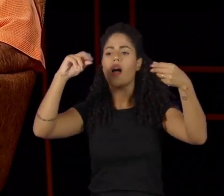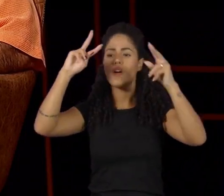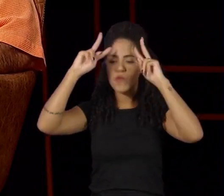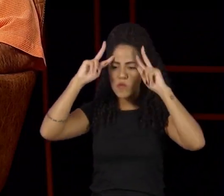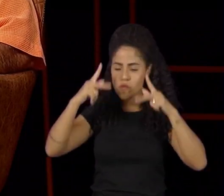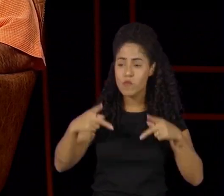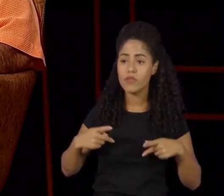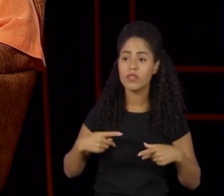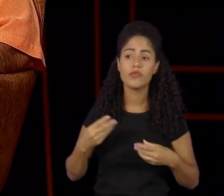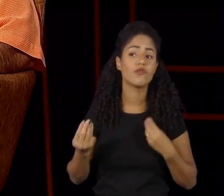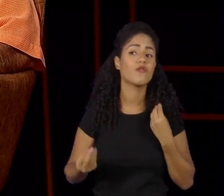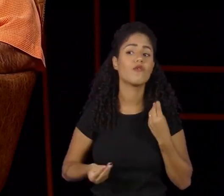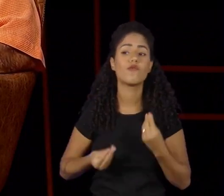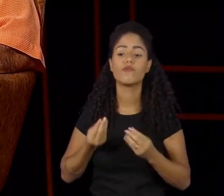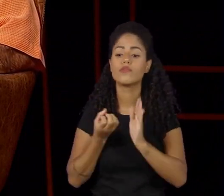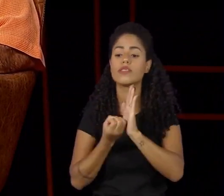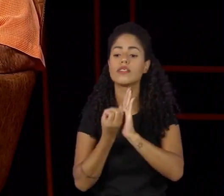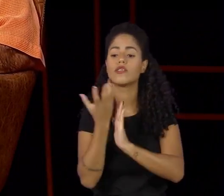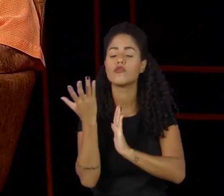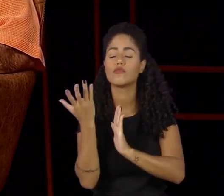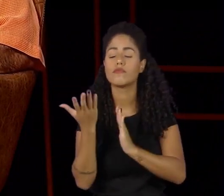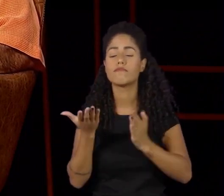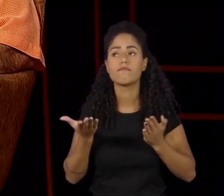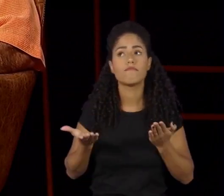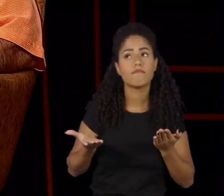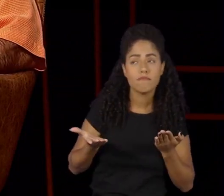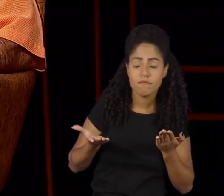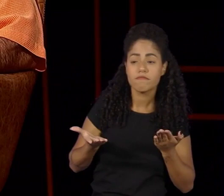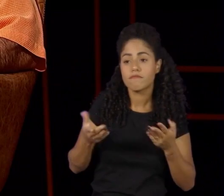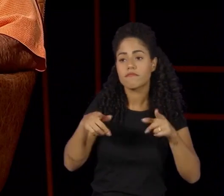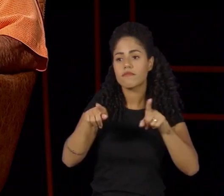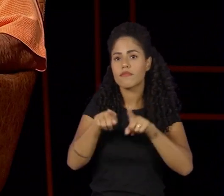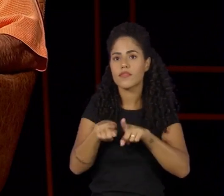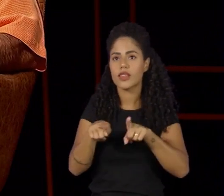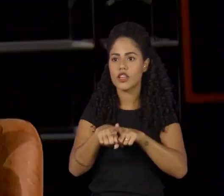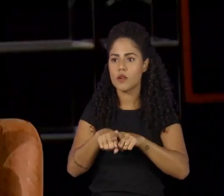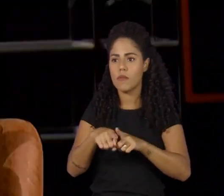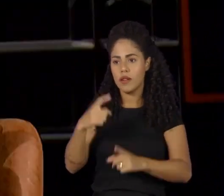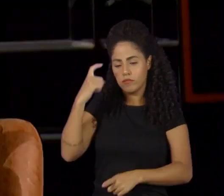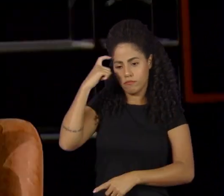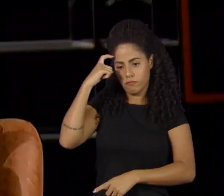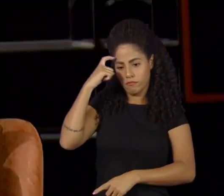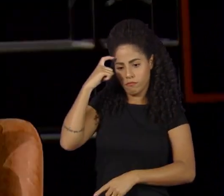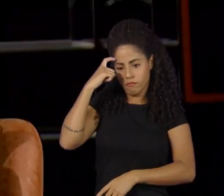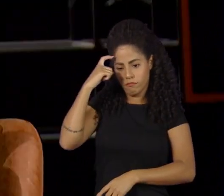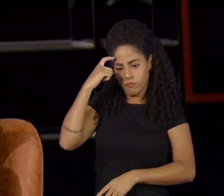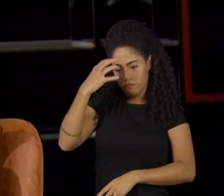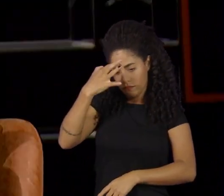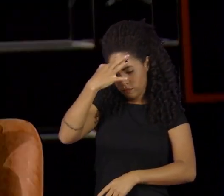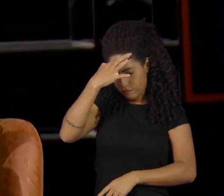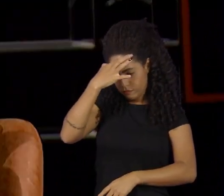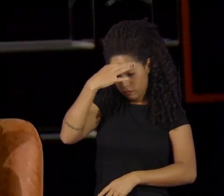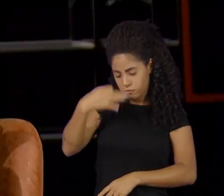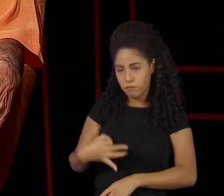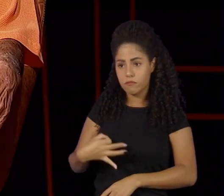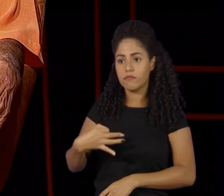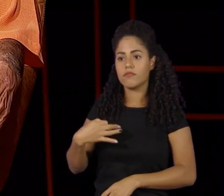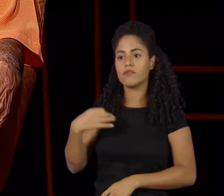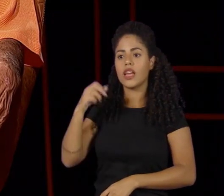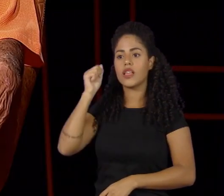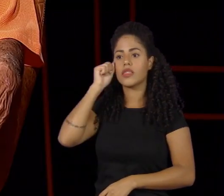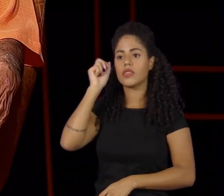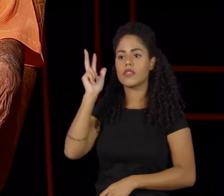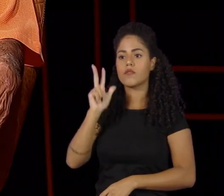falhou terrivelmente, entendeu? O sujeito que é o ser inteligente do planeta que faz o que faz. Aí